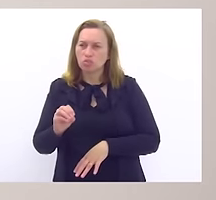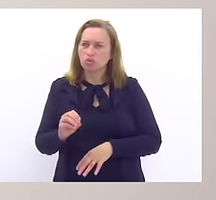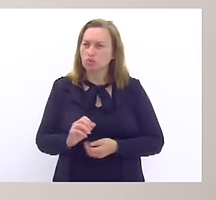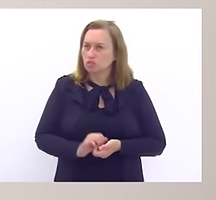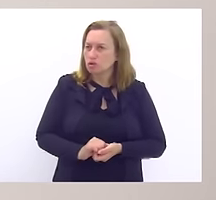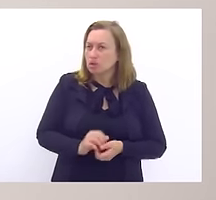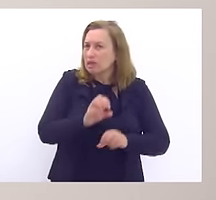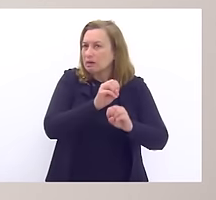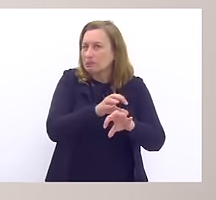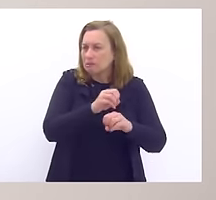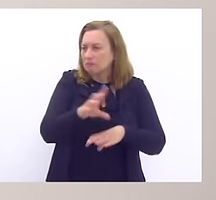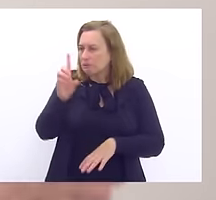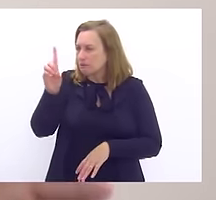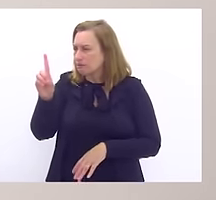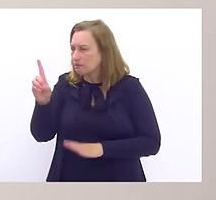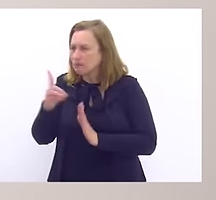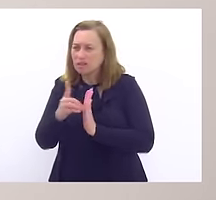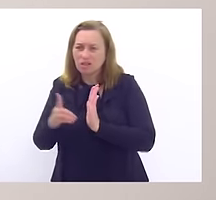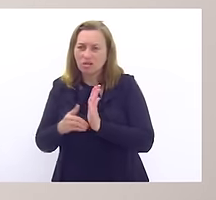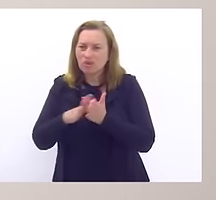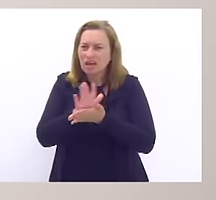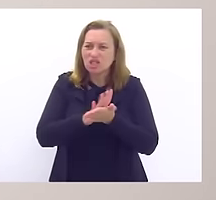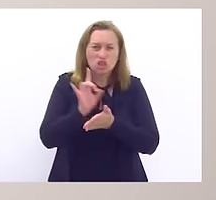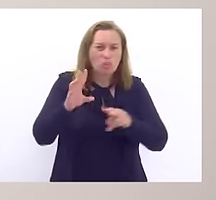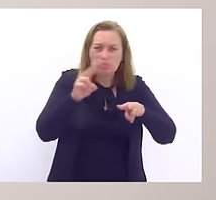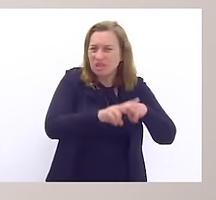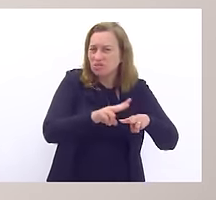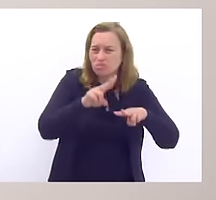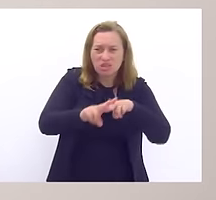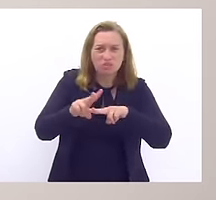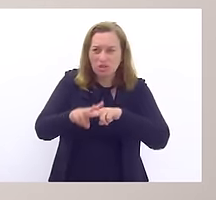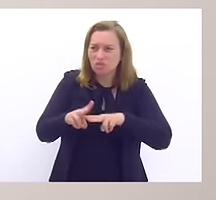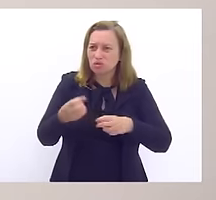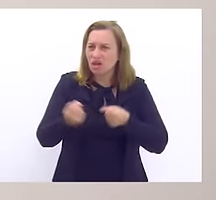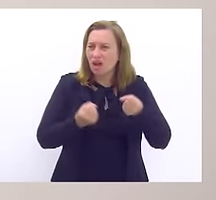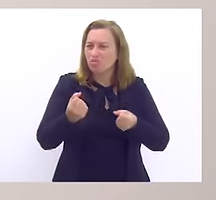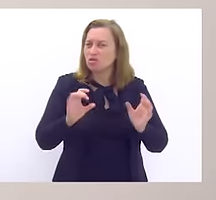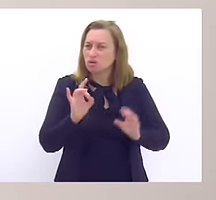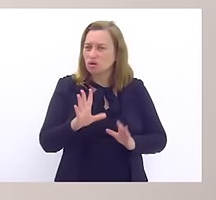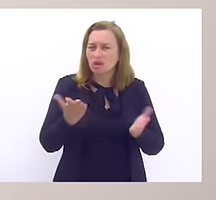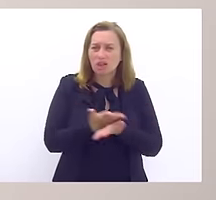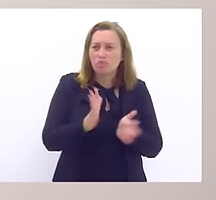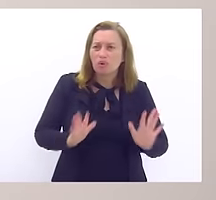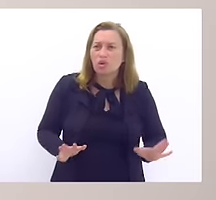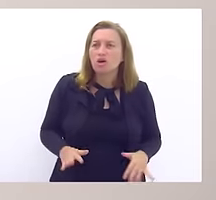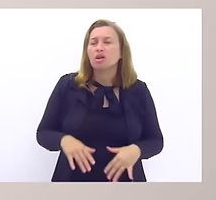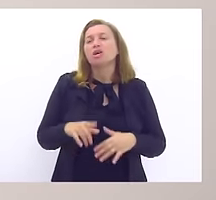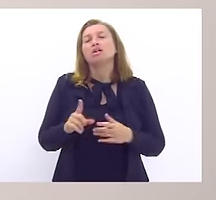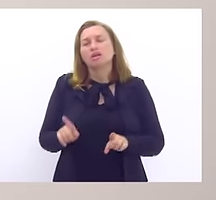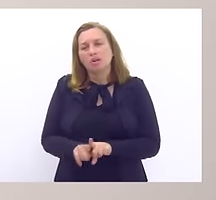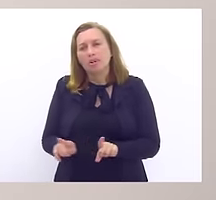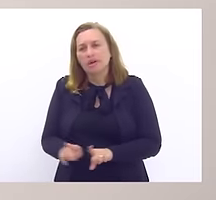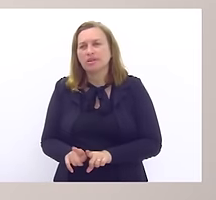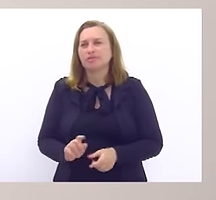pelo Detran nós temos só a repressão acabou e vou além